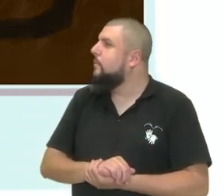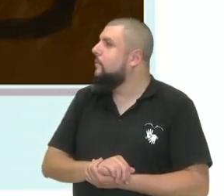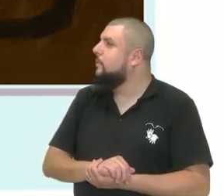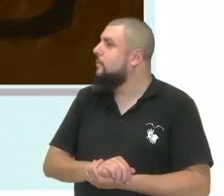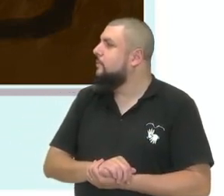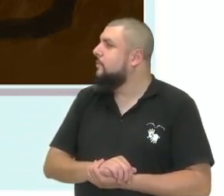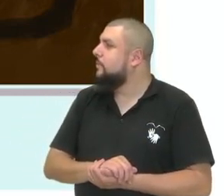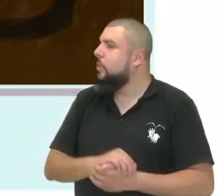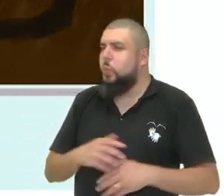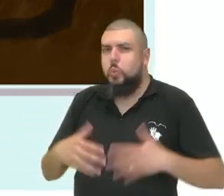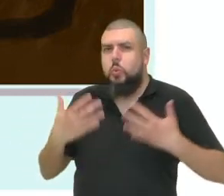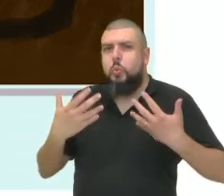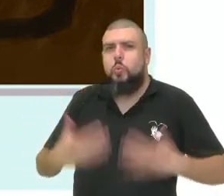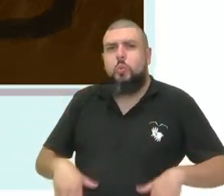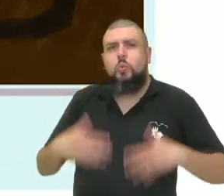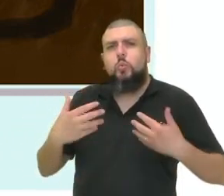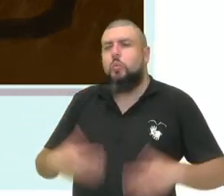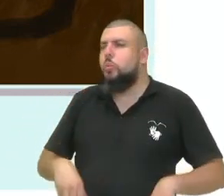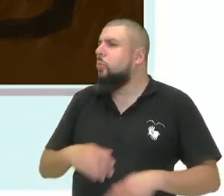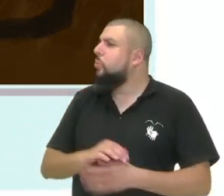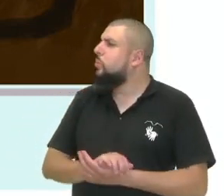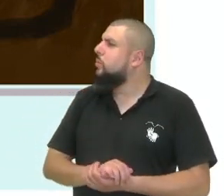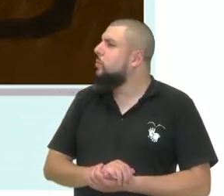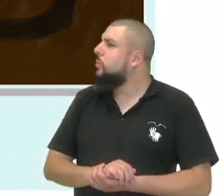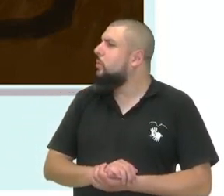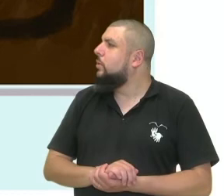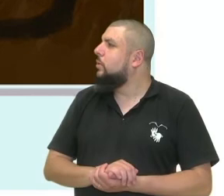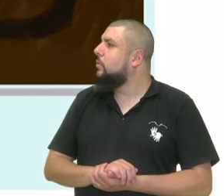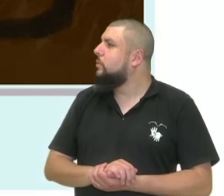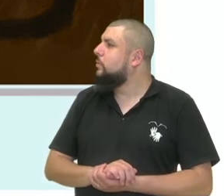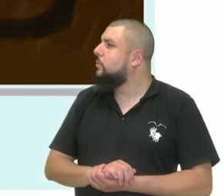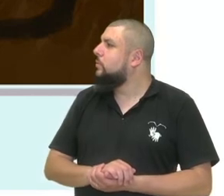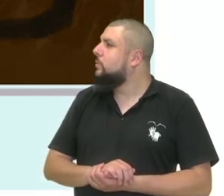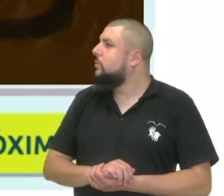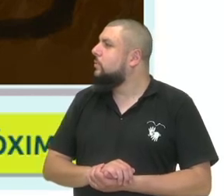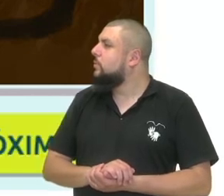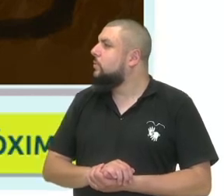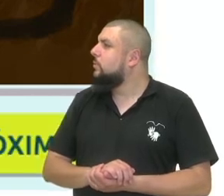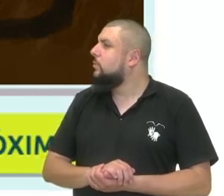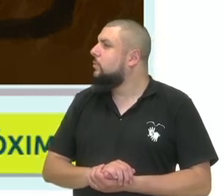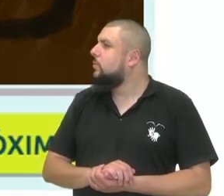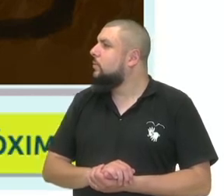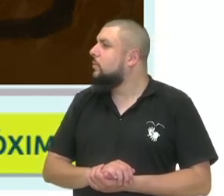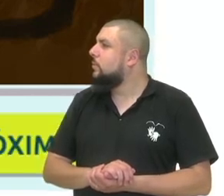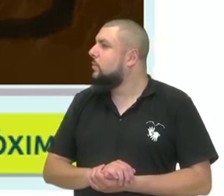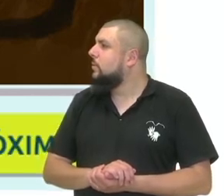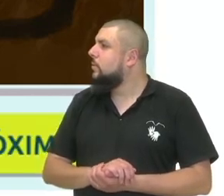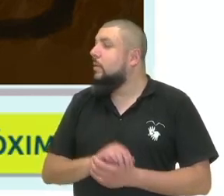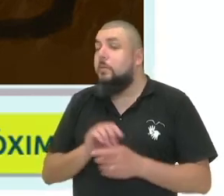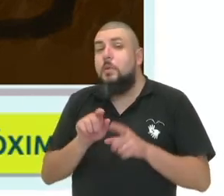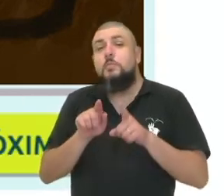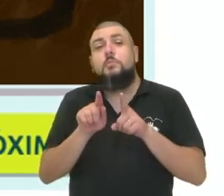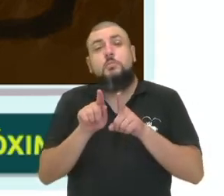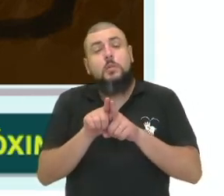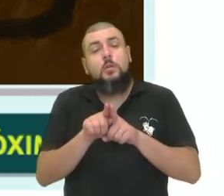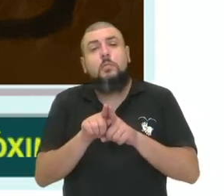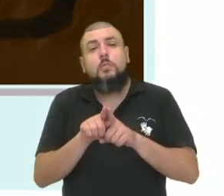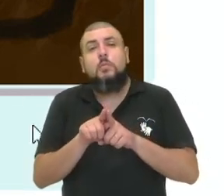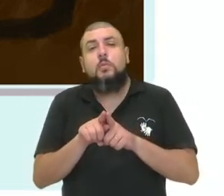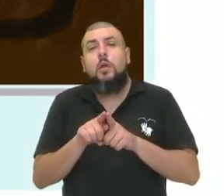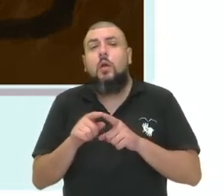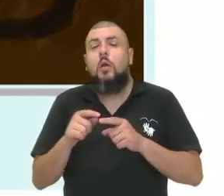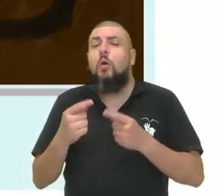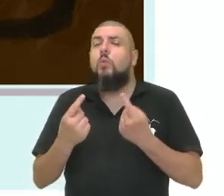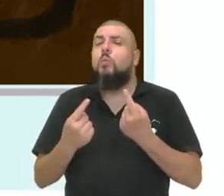descendo mais pecinha tá vendo eu clicar ele vai descer no mar e daí ó ele vai indicando também qual seria eu